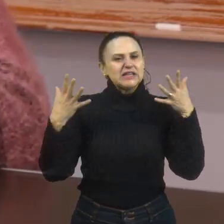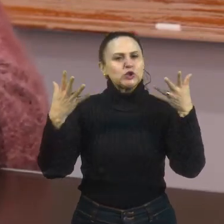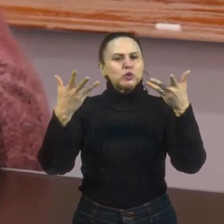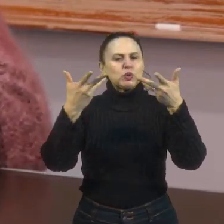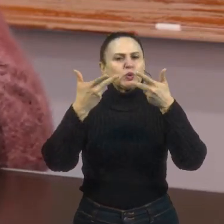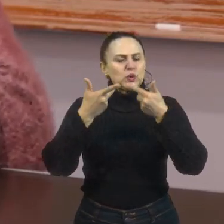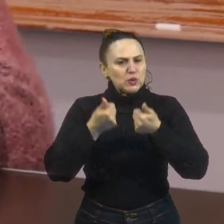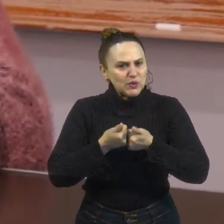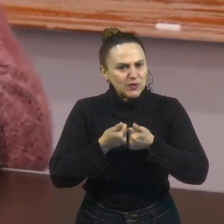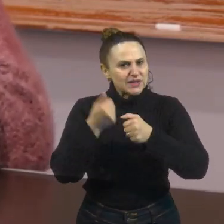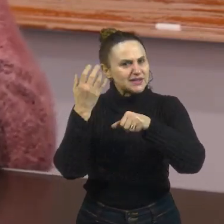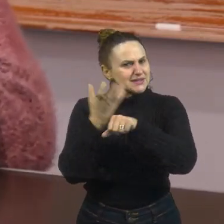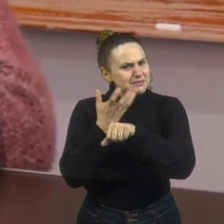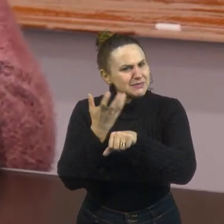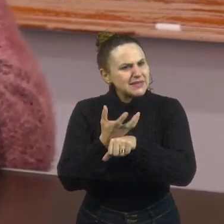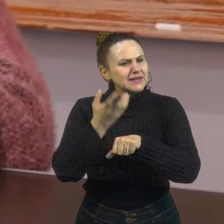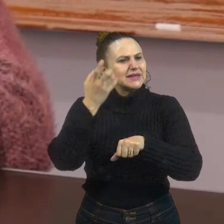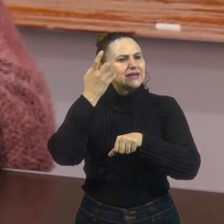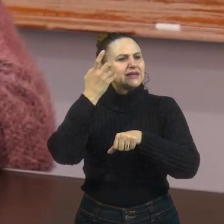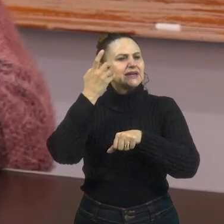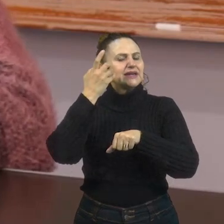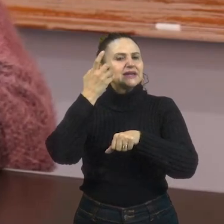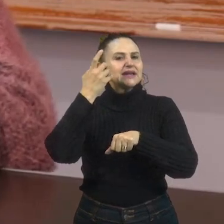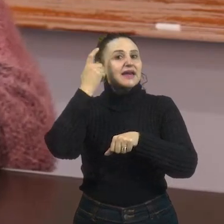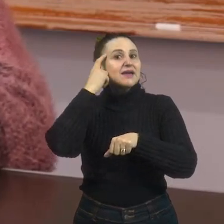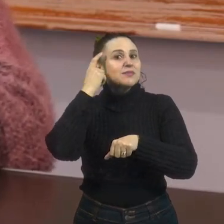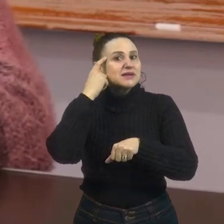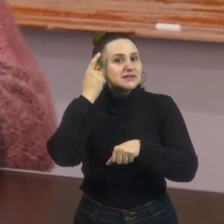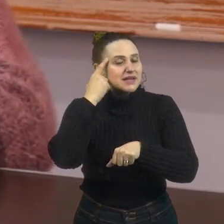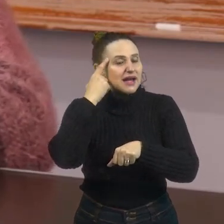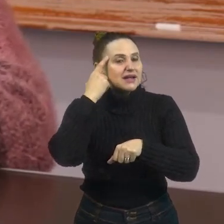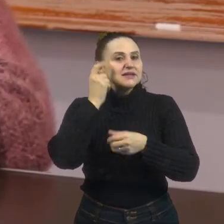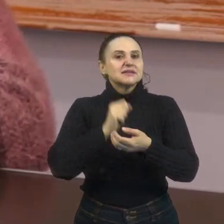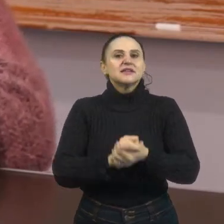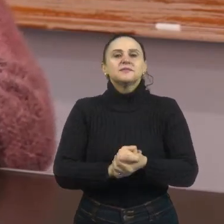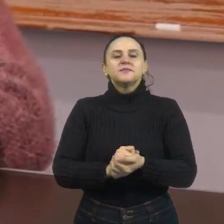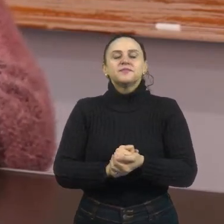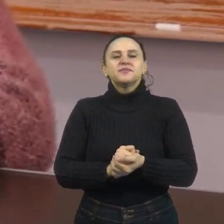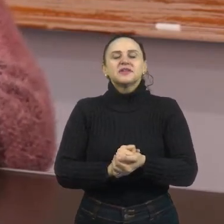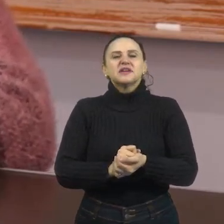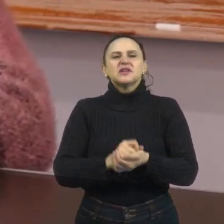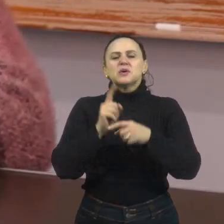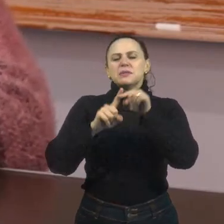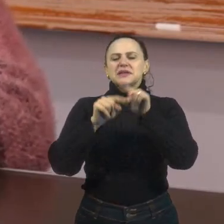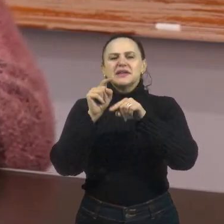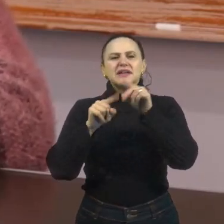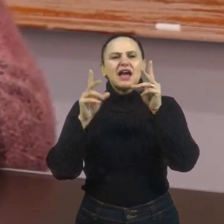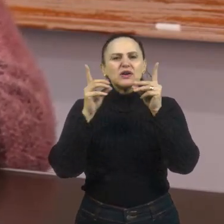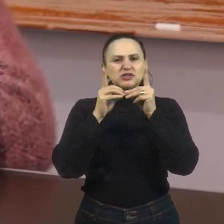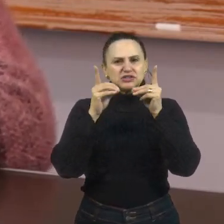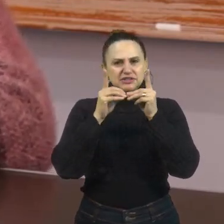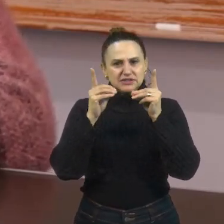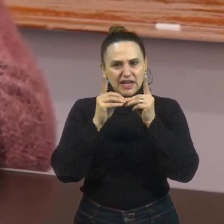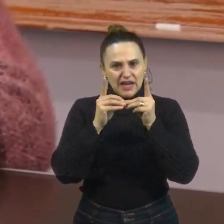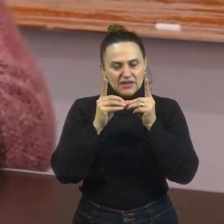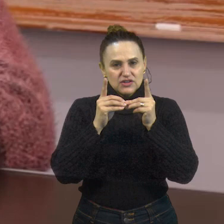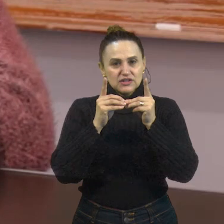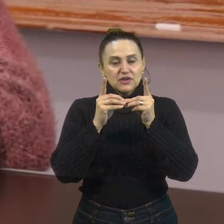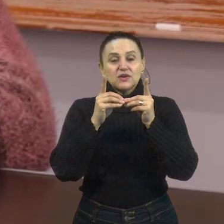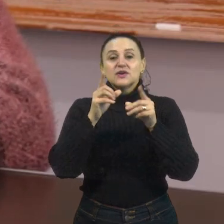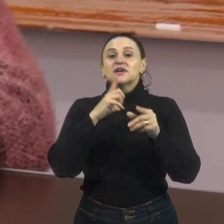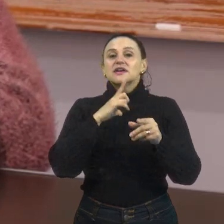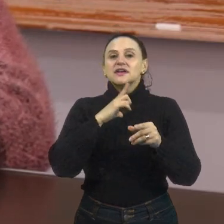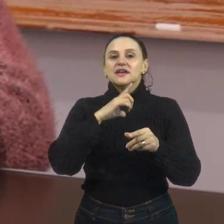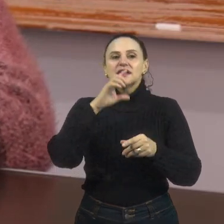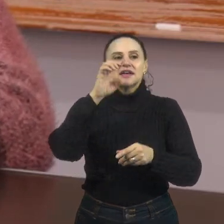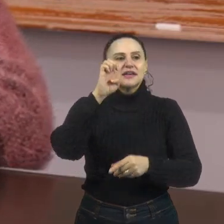a disciplina é pensada, todo o material didático é repensado. Então, esse e-book que eu vou